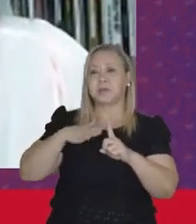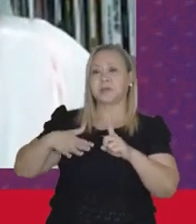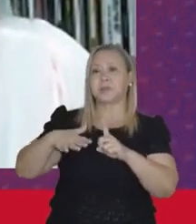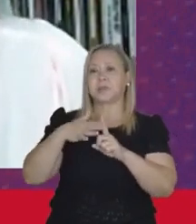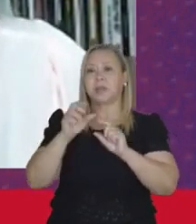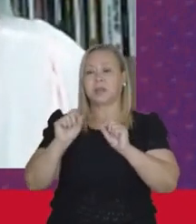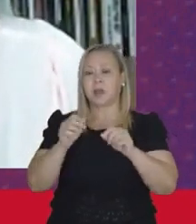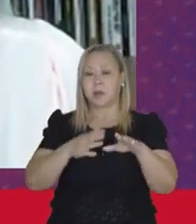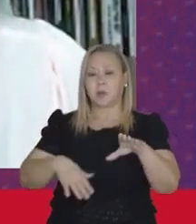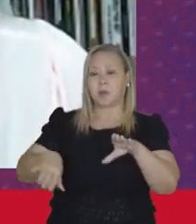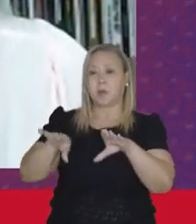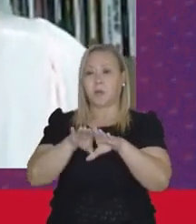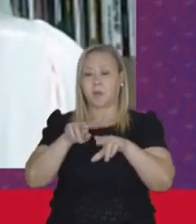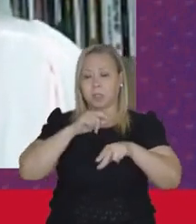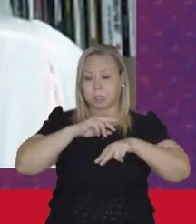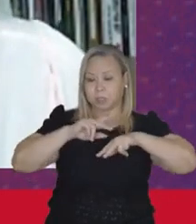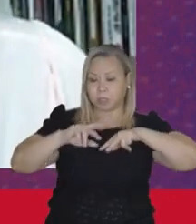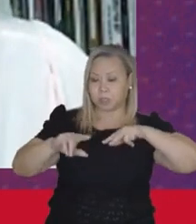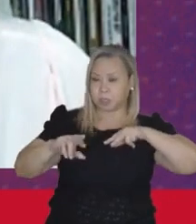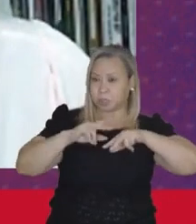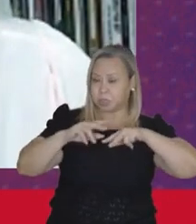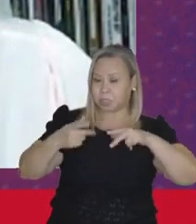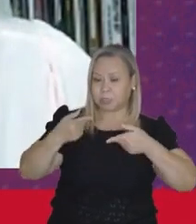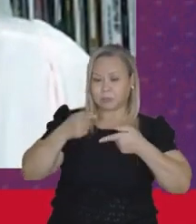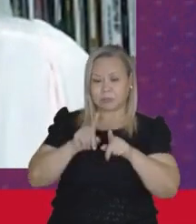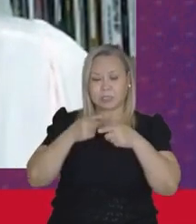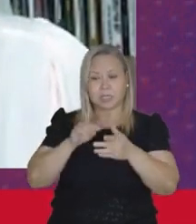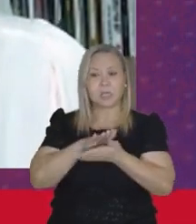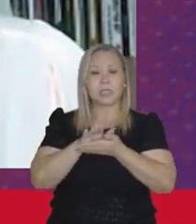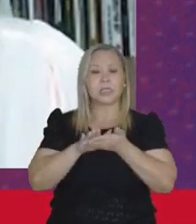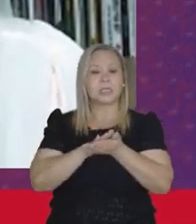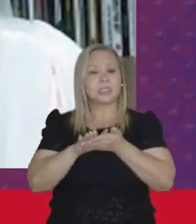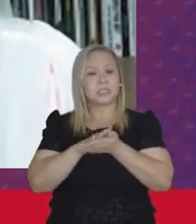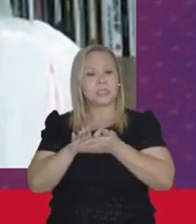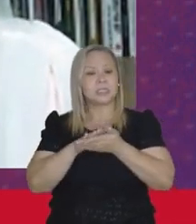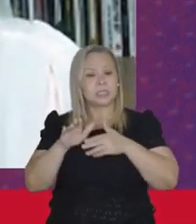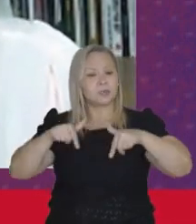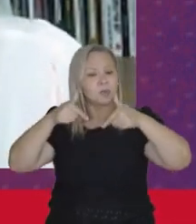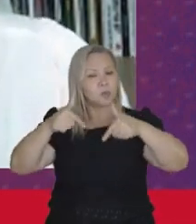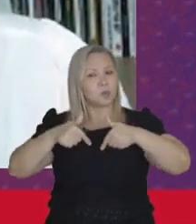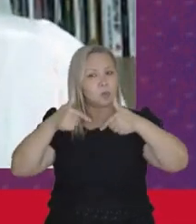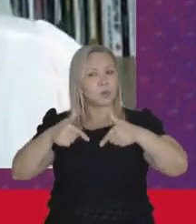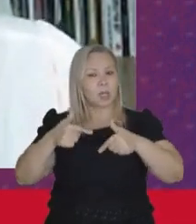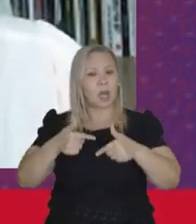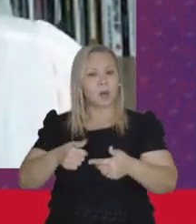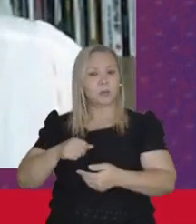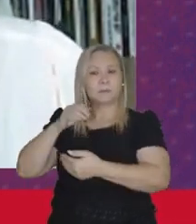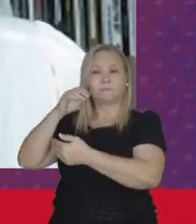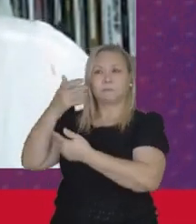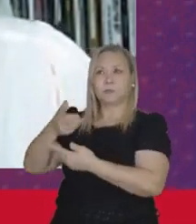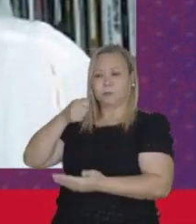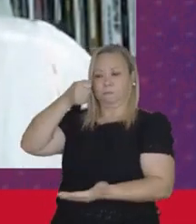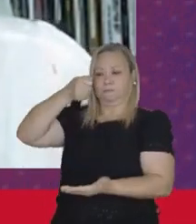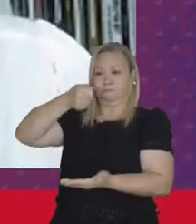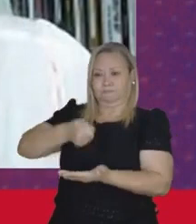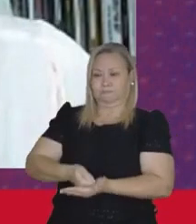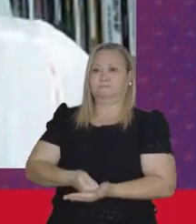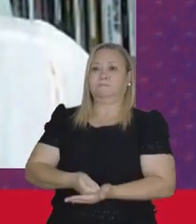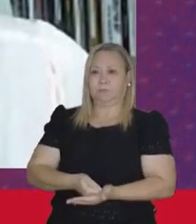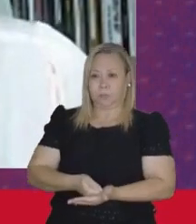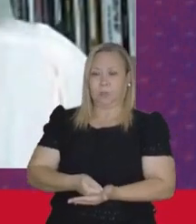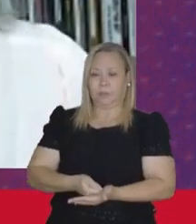com igualdade de gênero sem combater o patriarcado, o pensamento